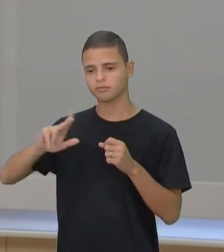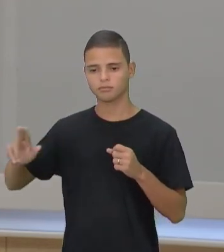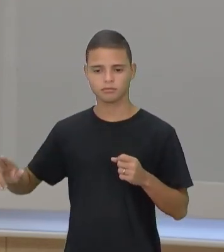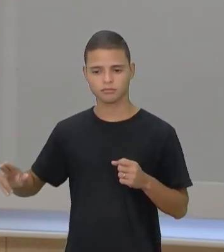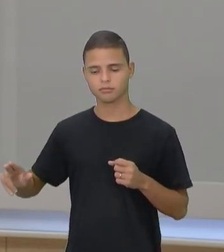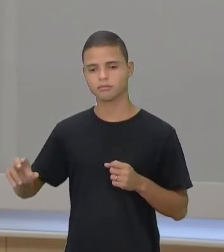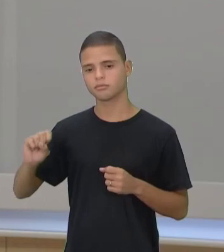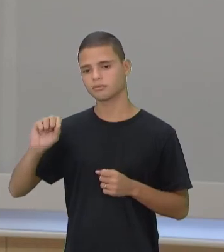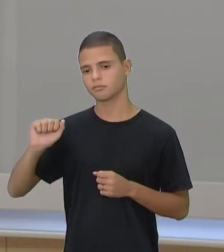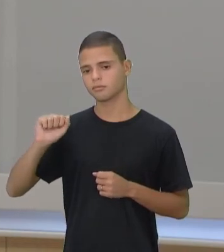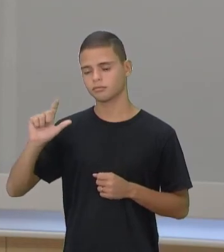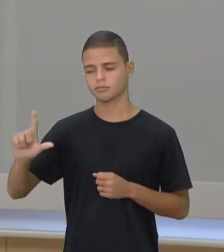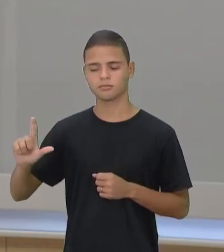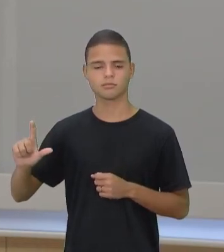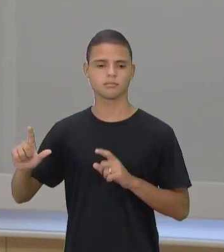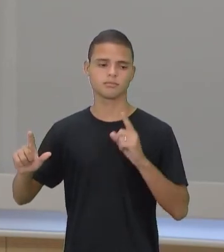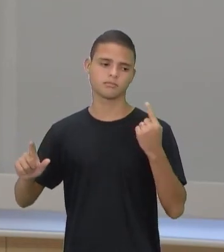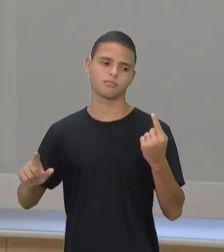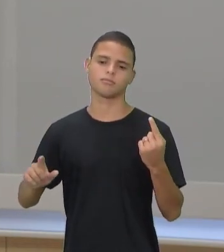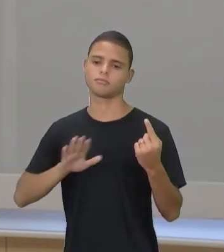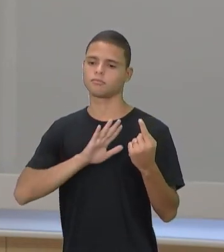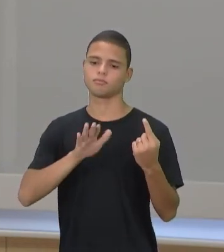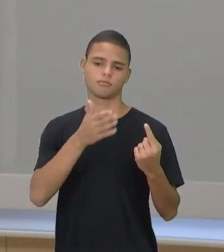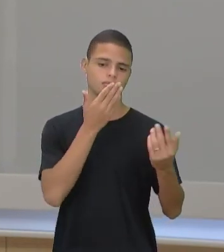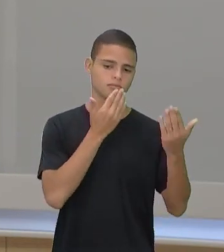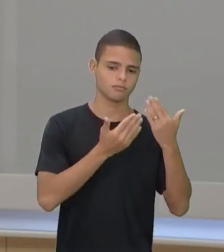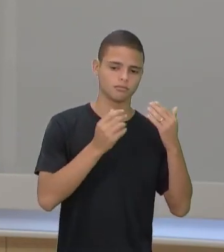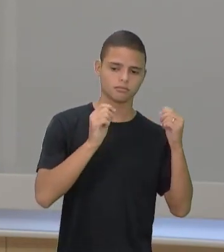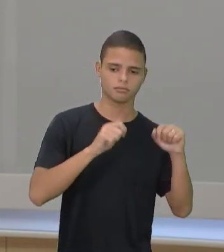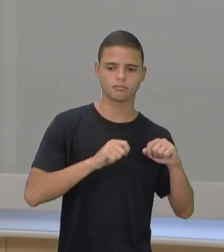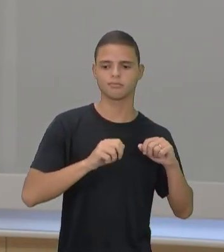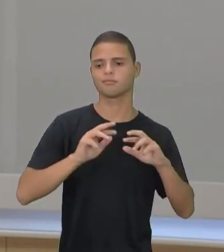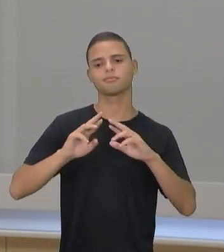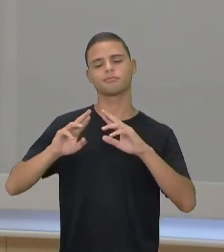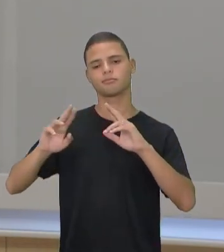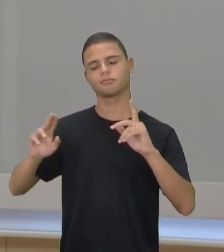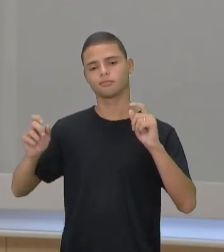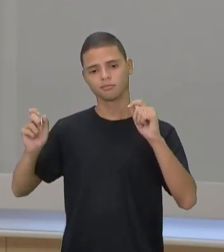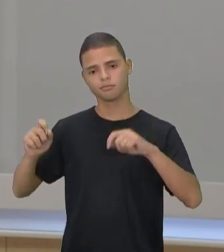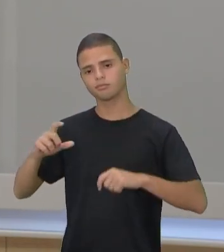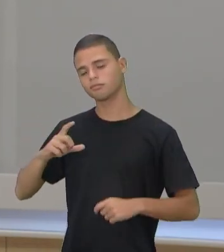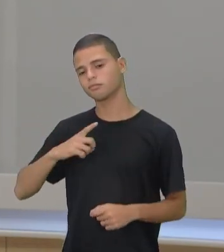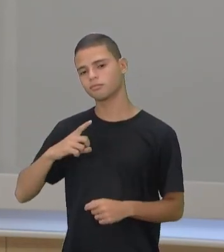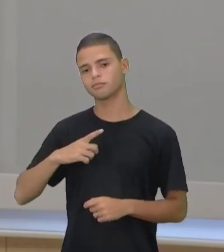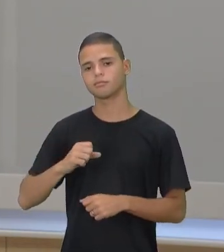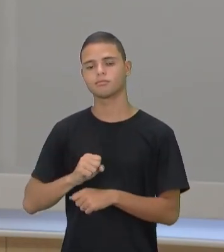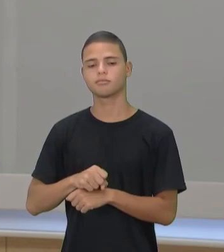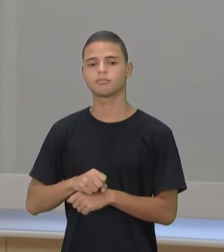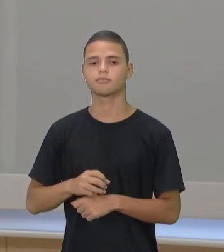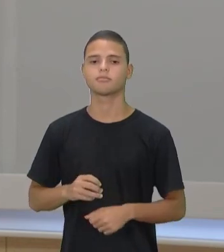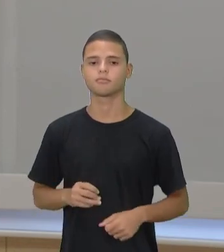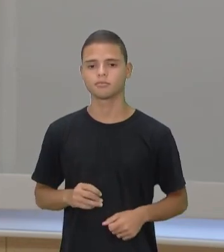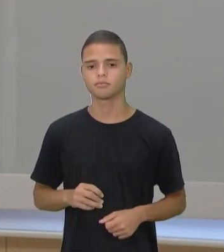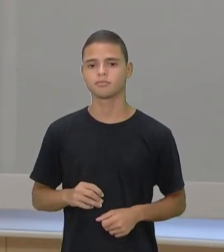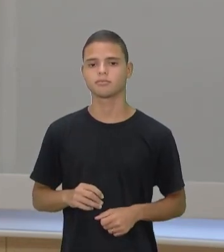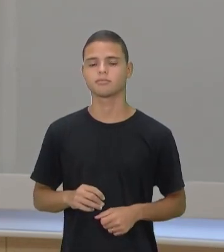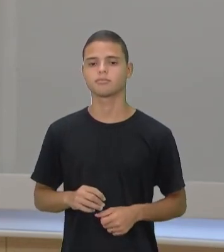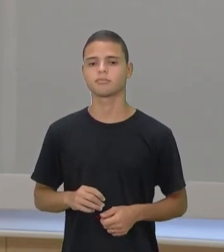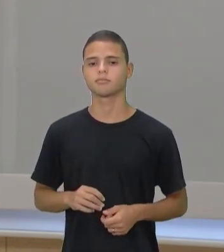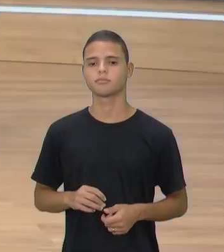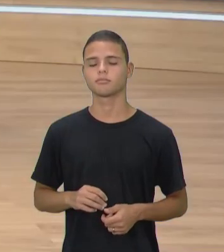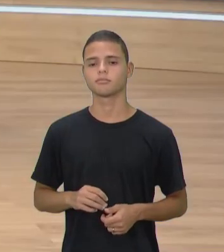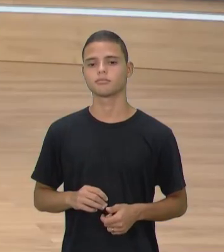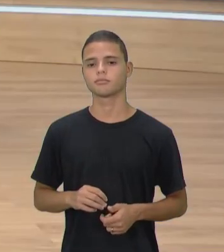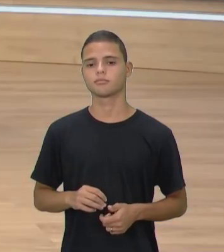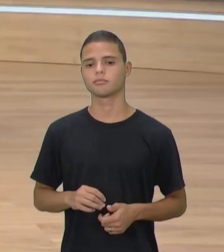sais. O sal de cozinha, ele é um dos diferentes sais que nós temos na química. Obrigado.